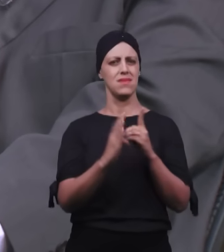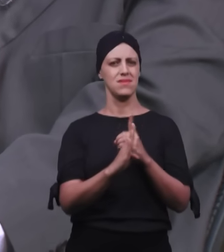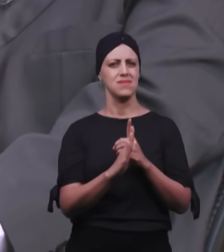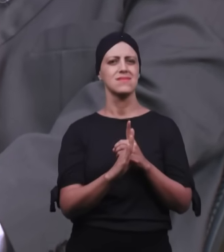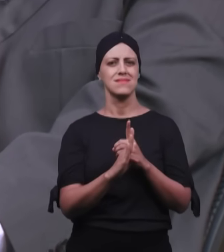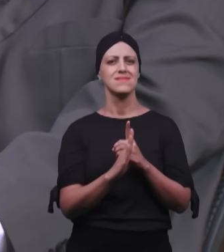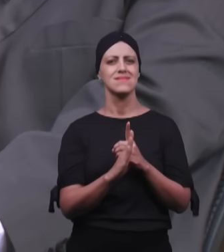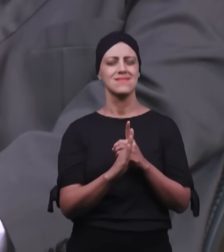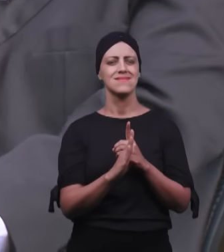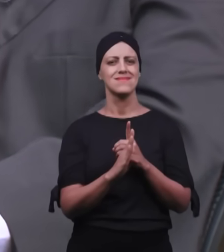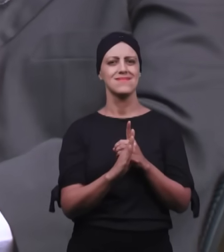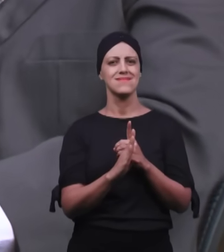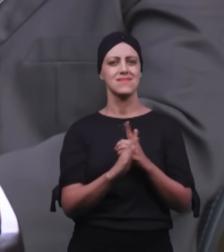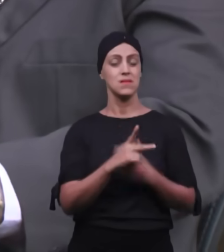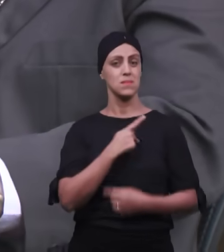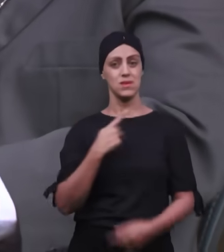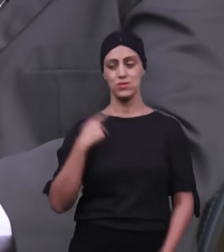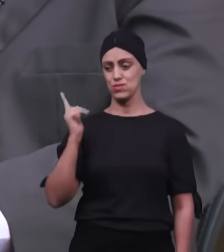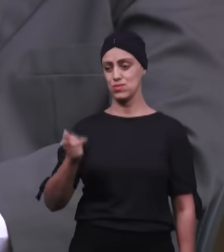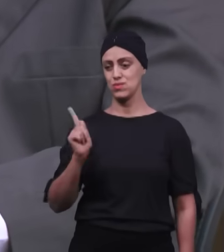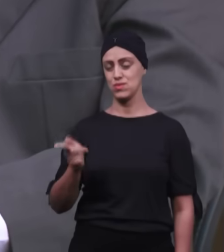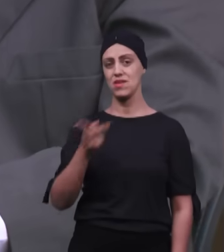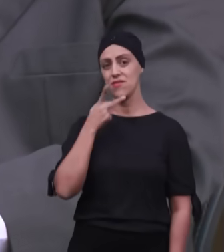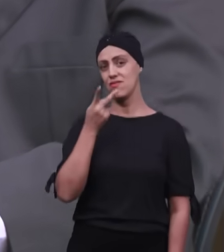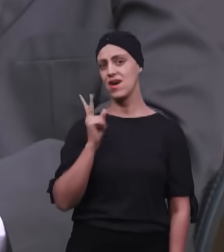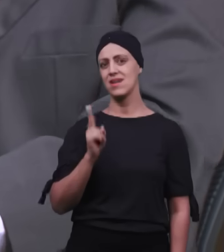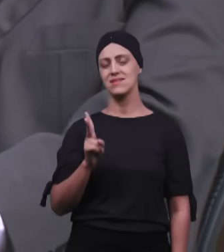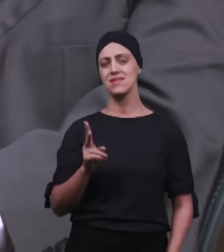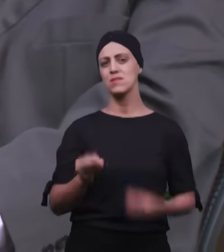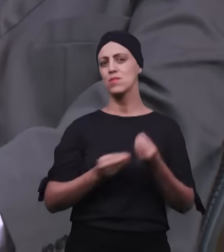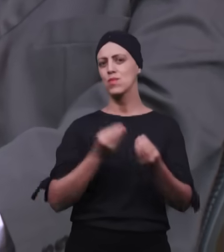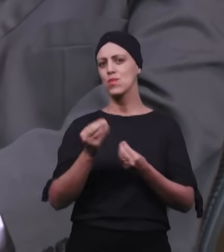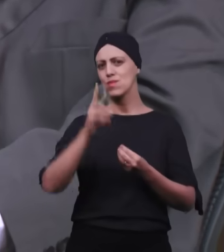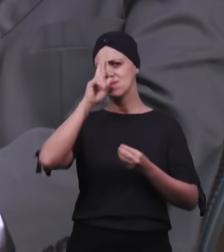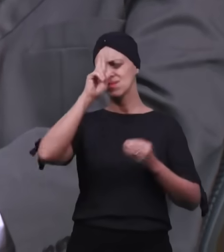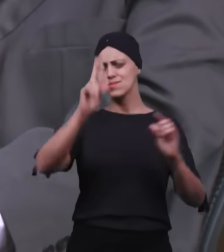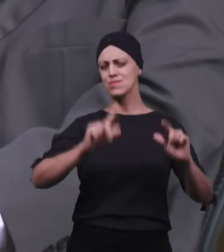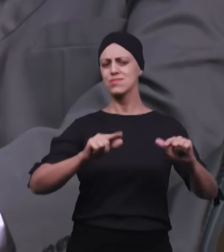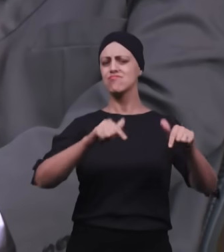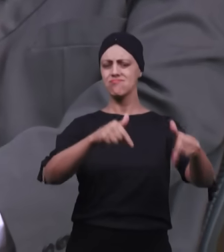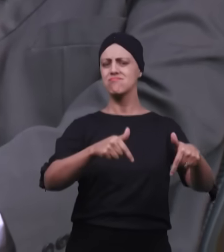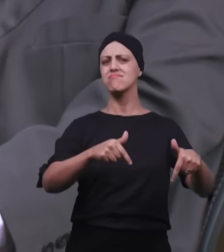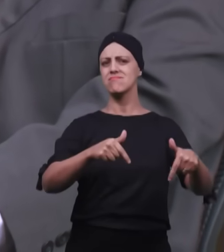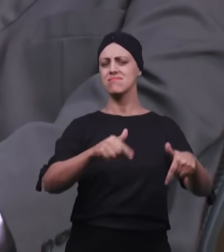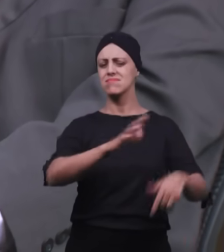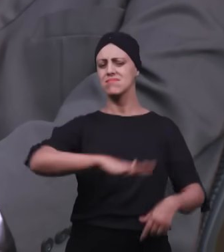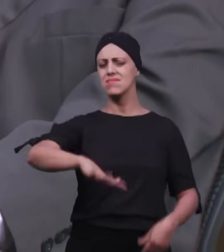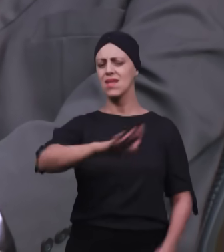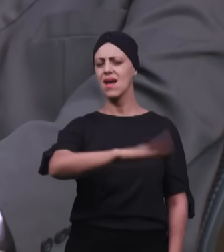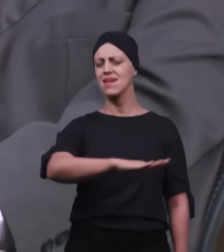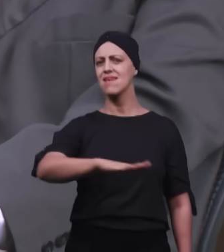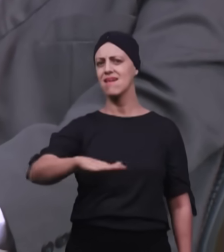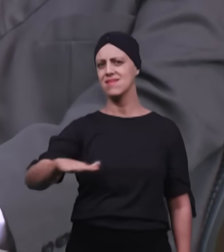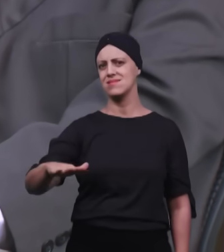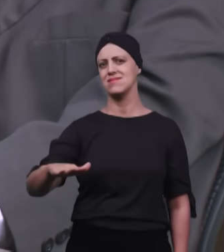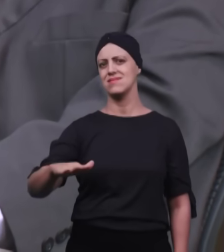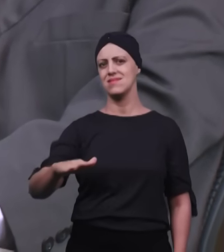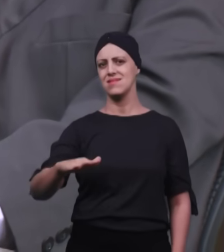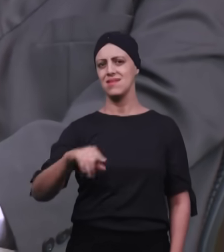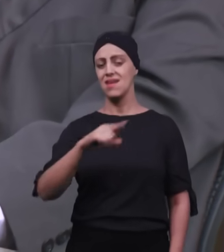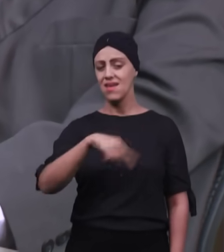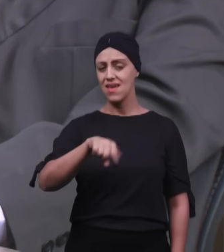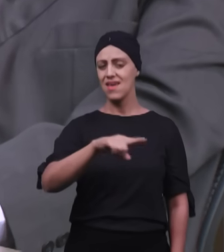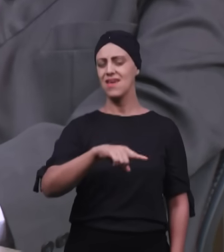dominical afirmação sempre faz né O quanto o senhor tem operado né na vida das Crianças